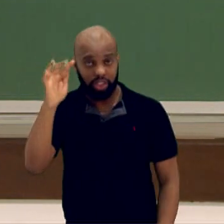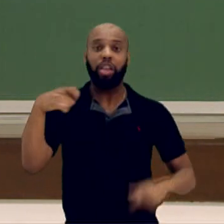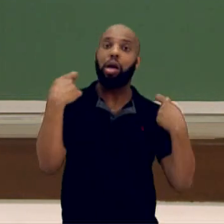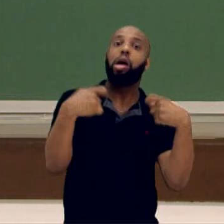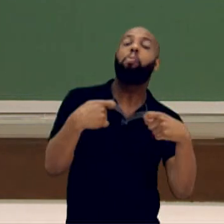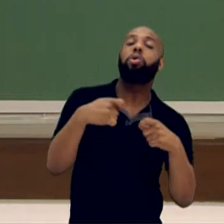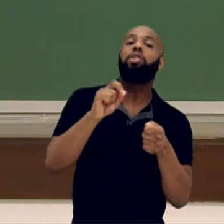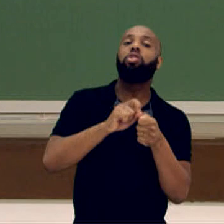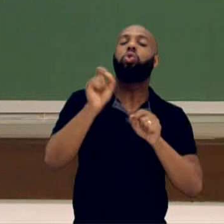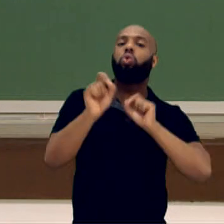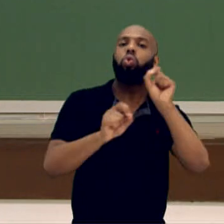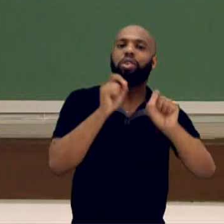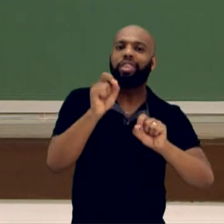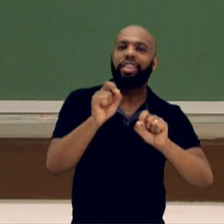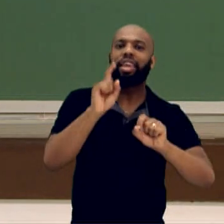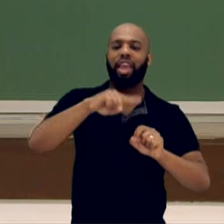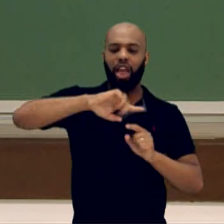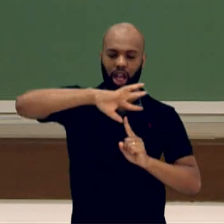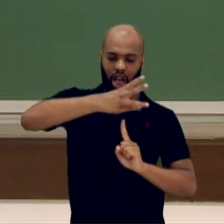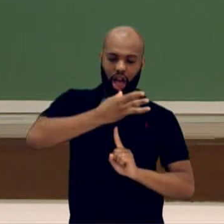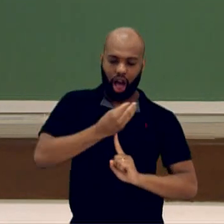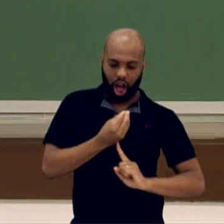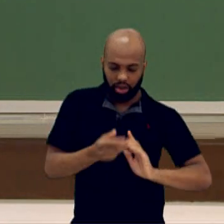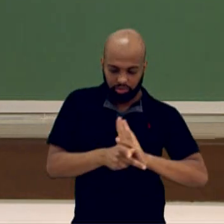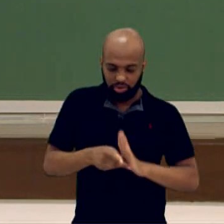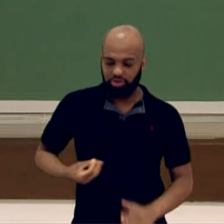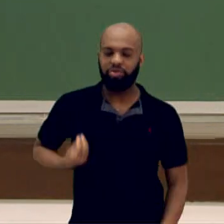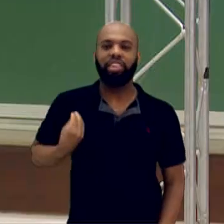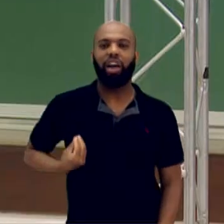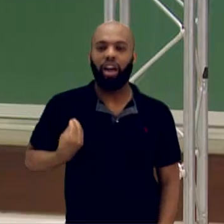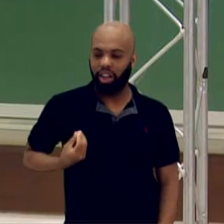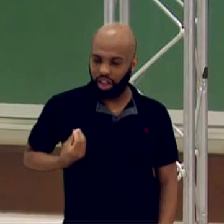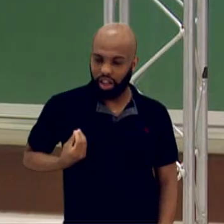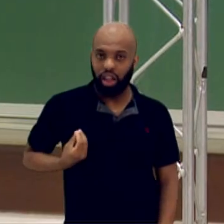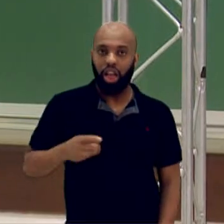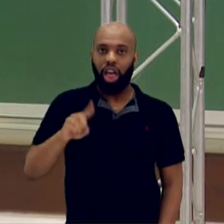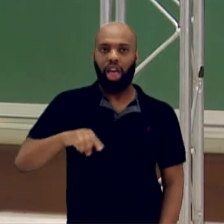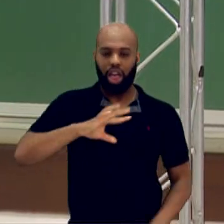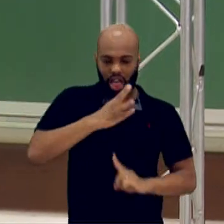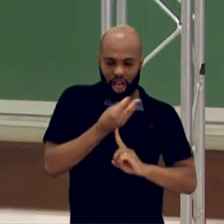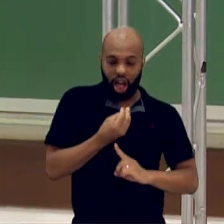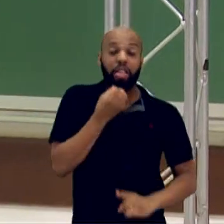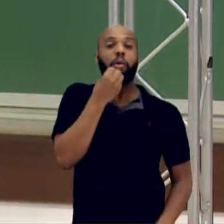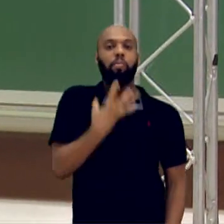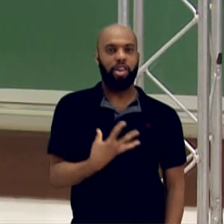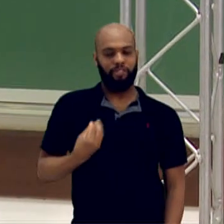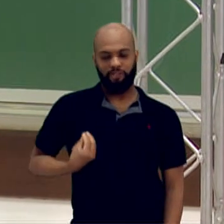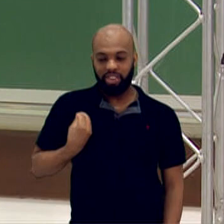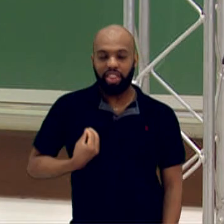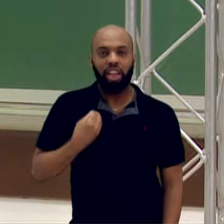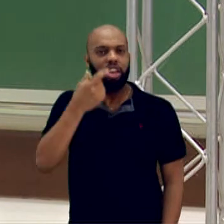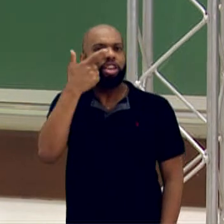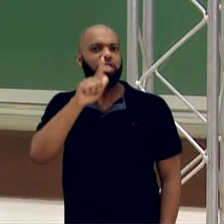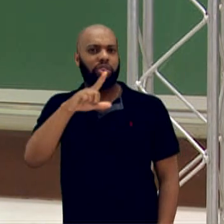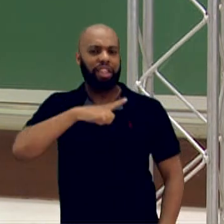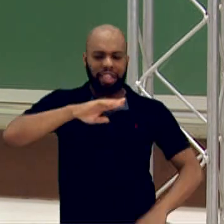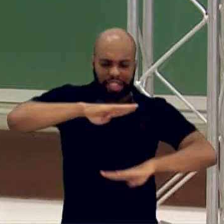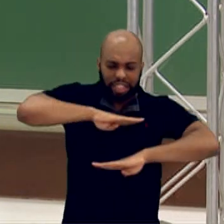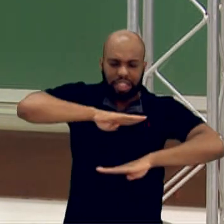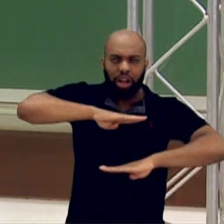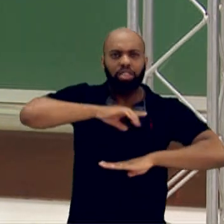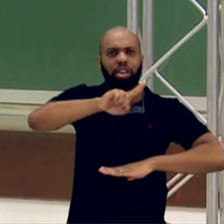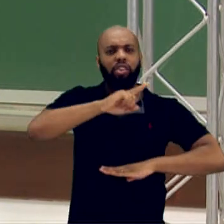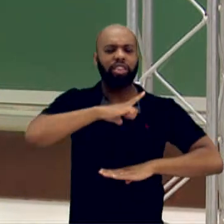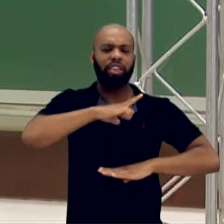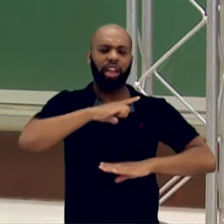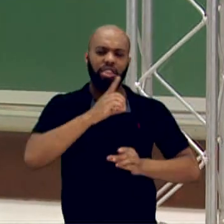Epicteto diz, a arte de viver. A arte do bem viver, a arte de lidar com as situações que você